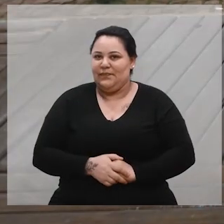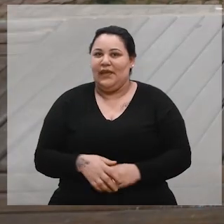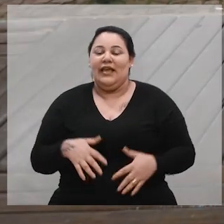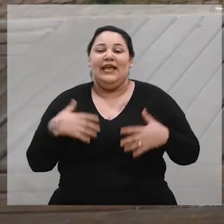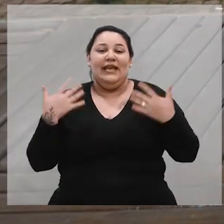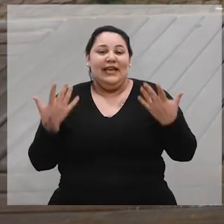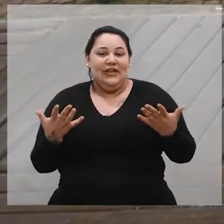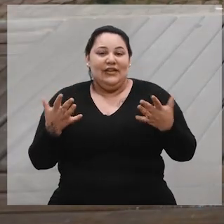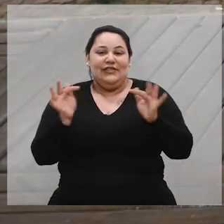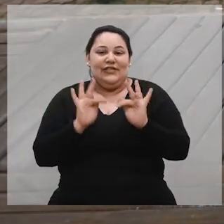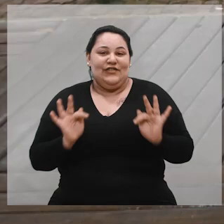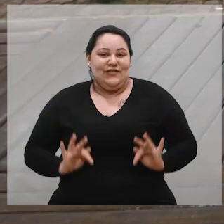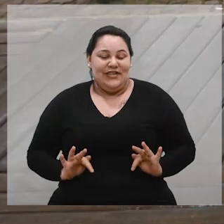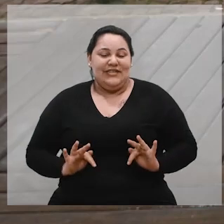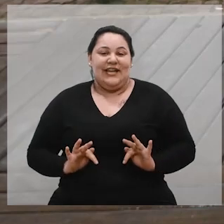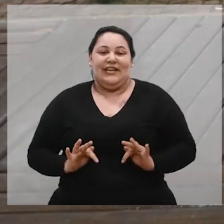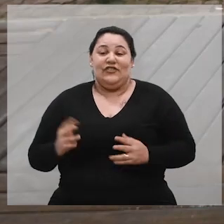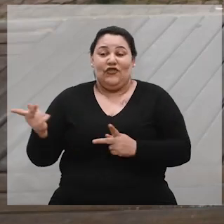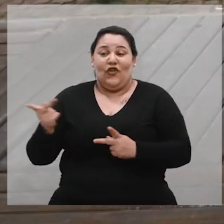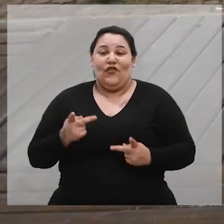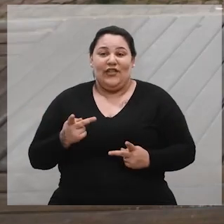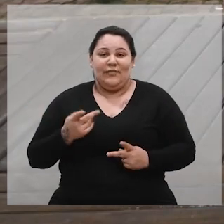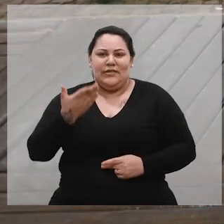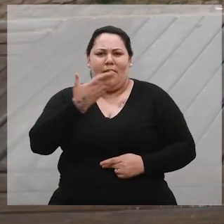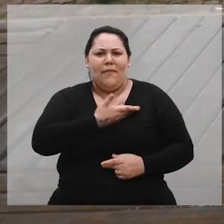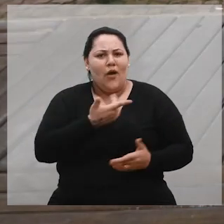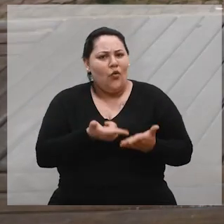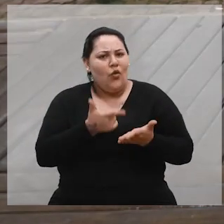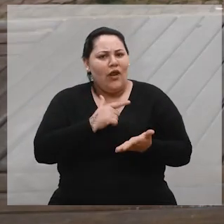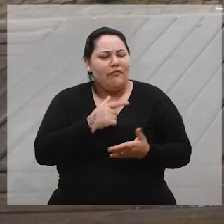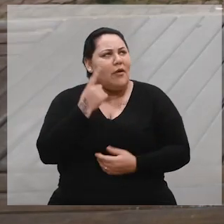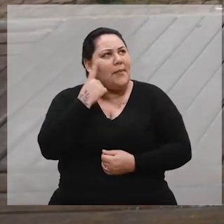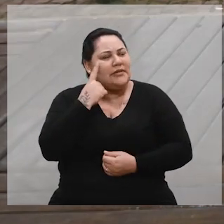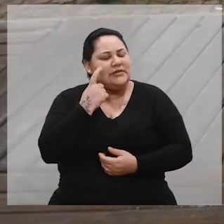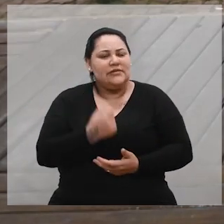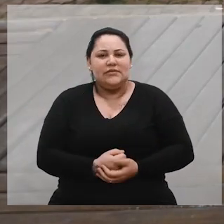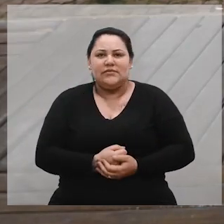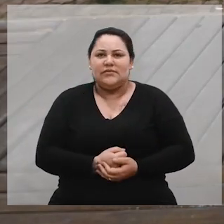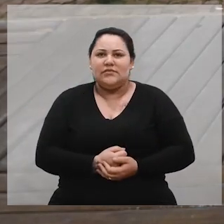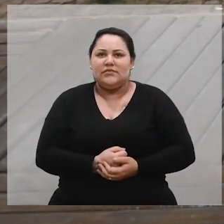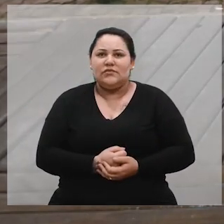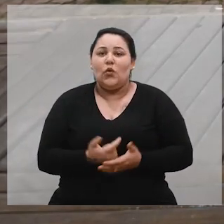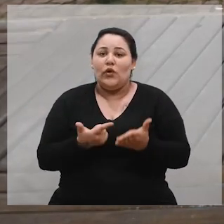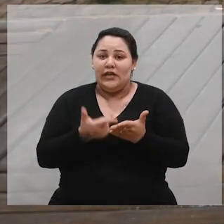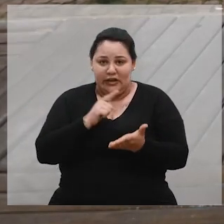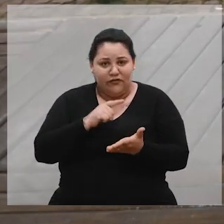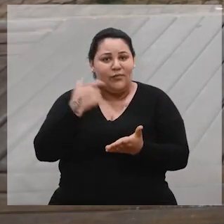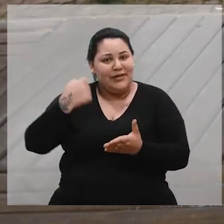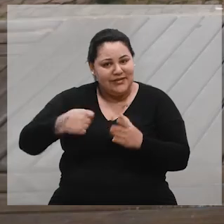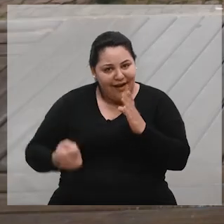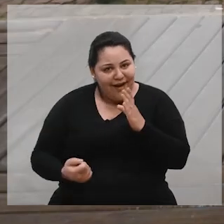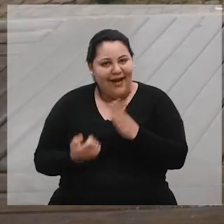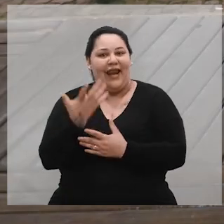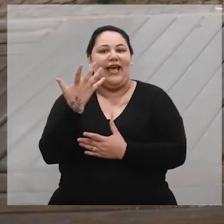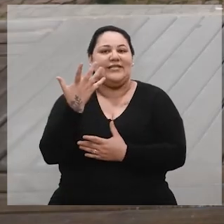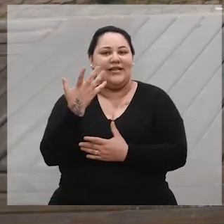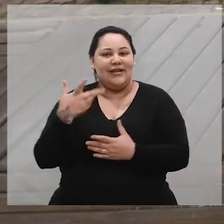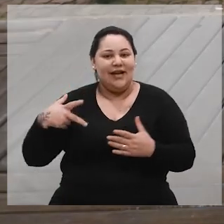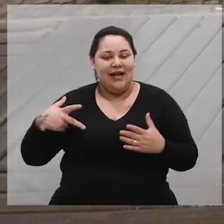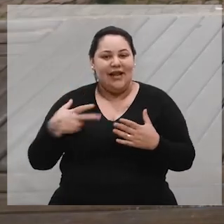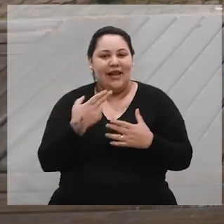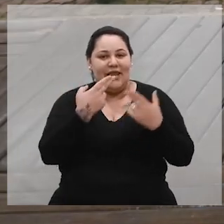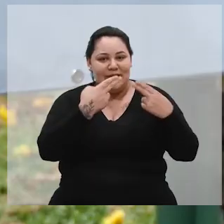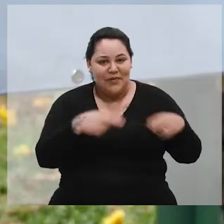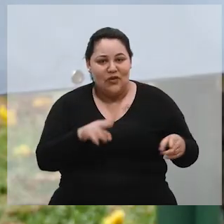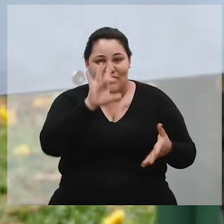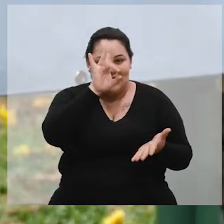eu tive, né, a alegria de ser convidado para ser amigo do livro, eu digo, não, o livro tem que ser lançado na Feira do Livro. Então é o meu primeiro livro. Eu